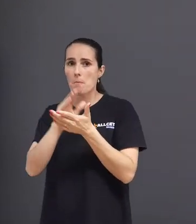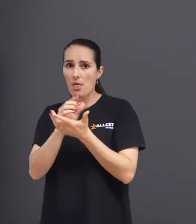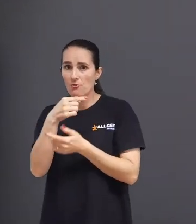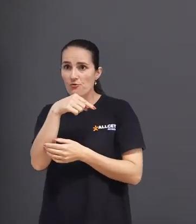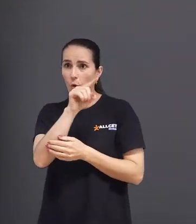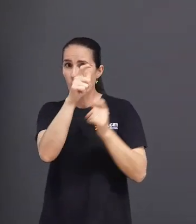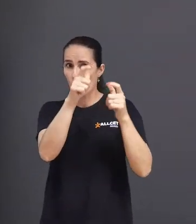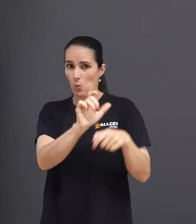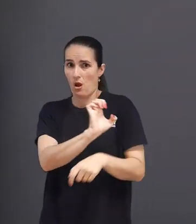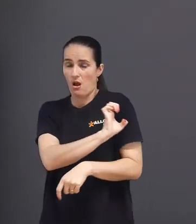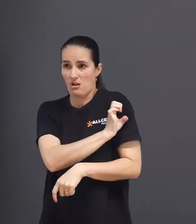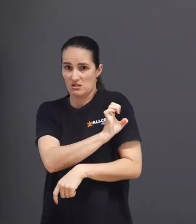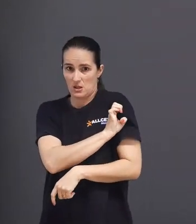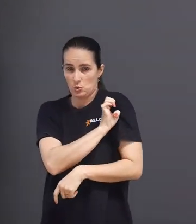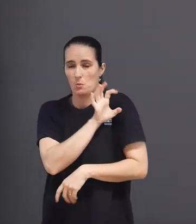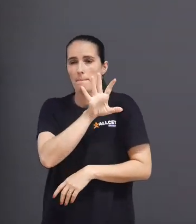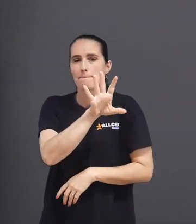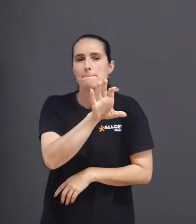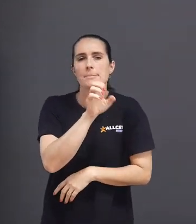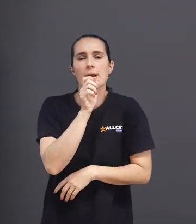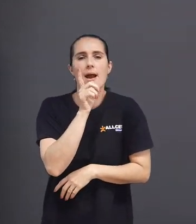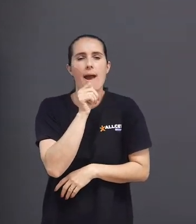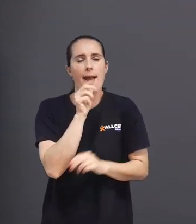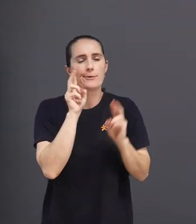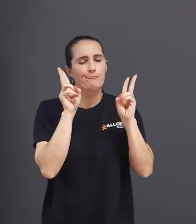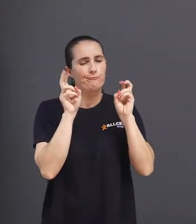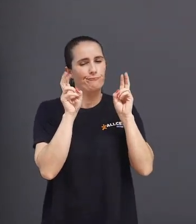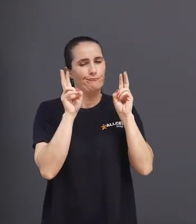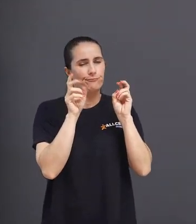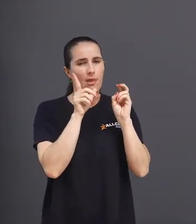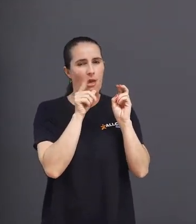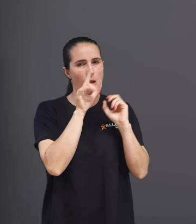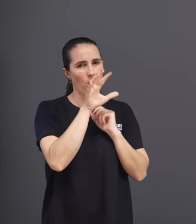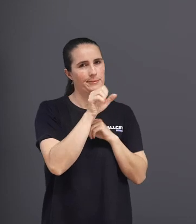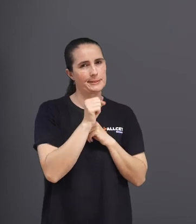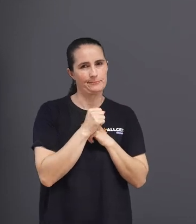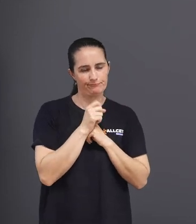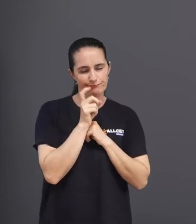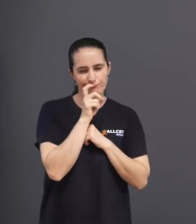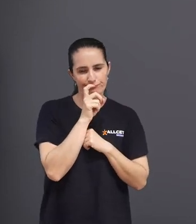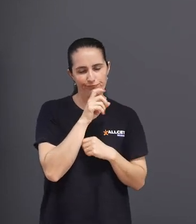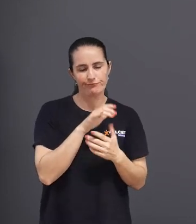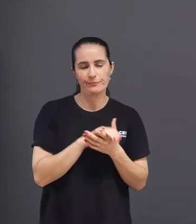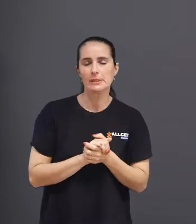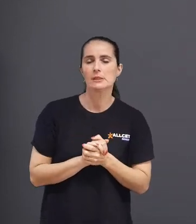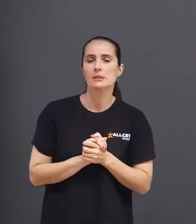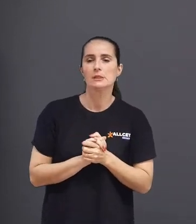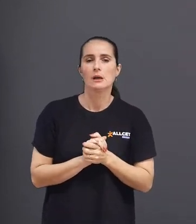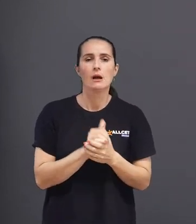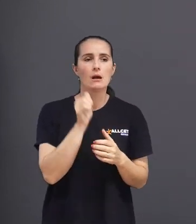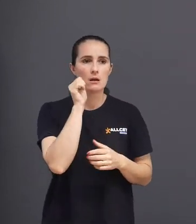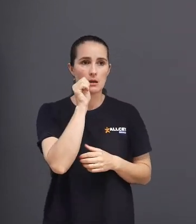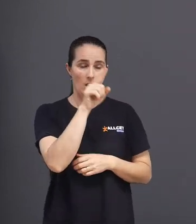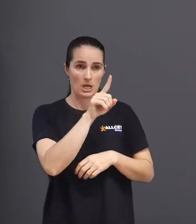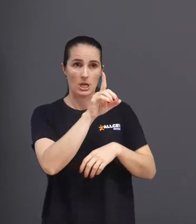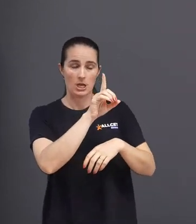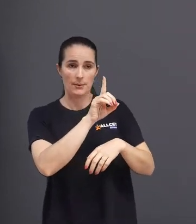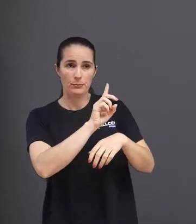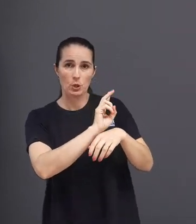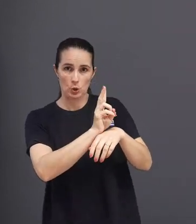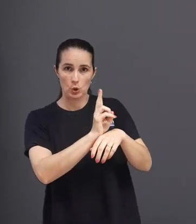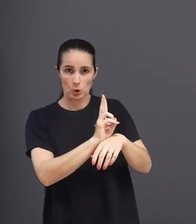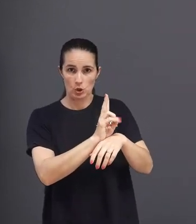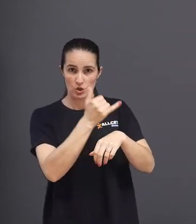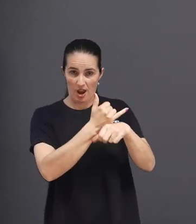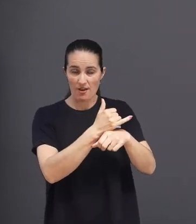e a minha supervisora falou, não, a Jana não vai vir, porque eu avisei ela. E onde que eu estava traindo ele, e